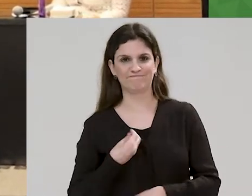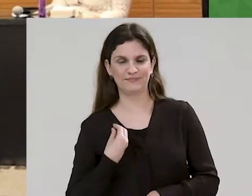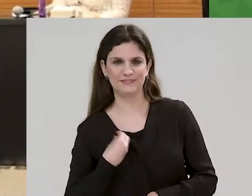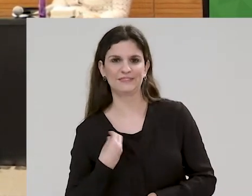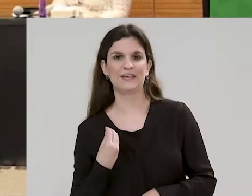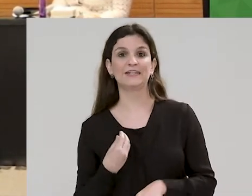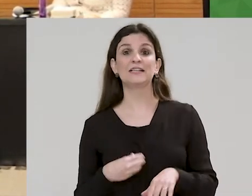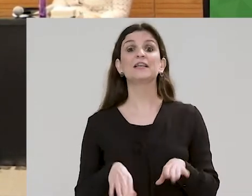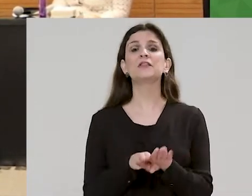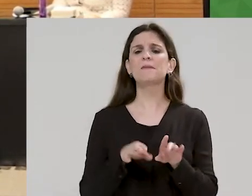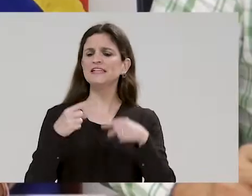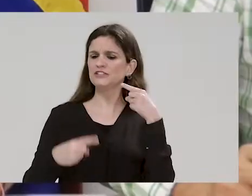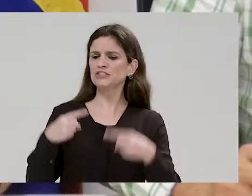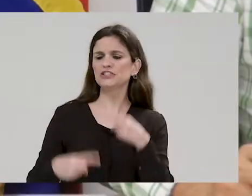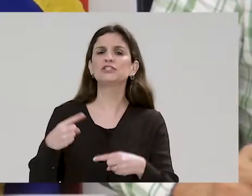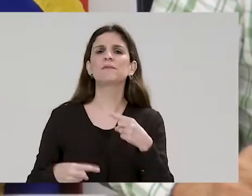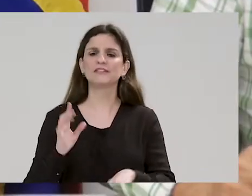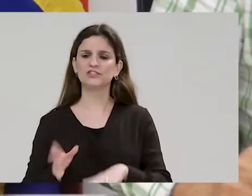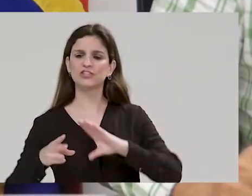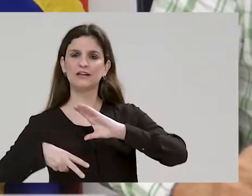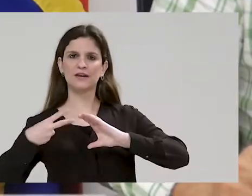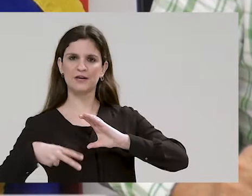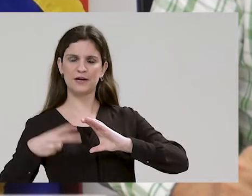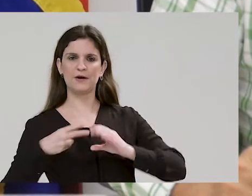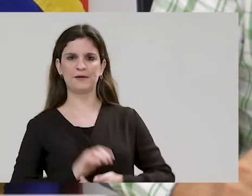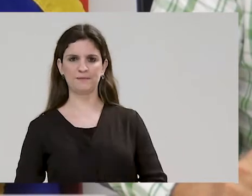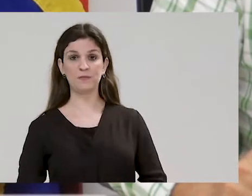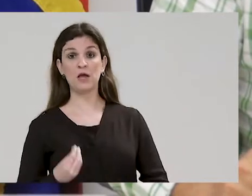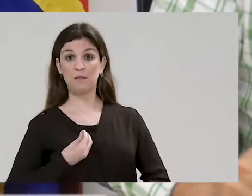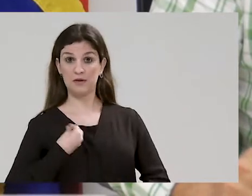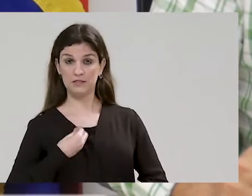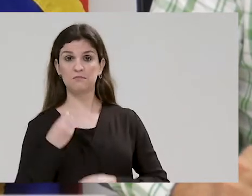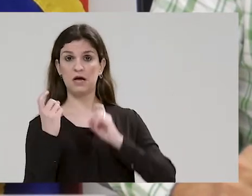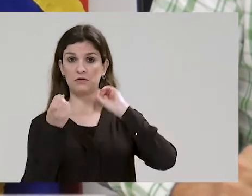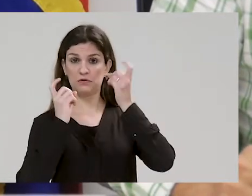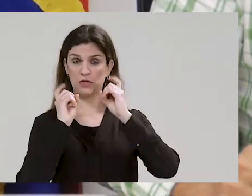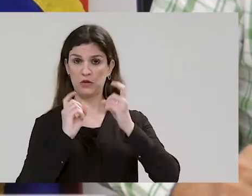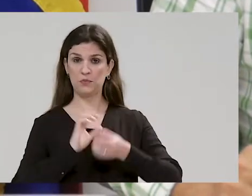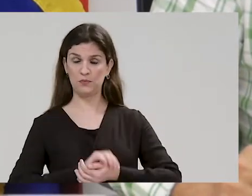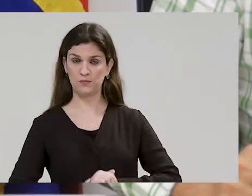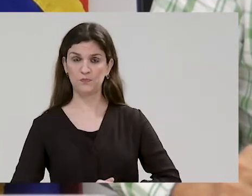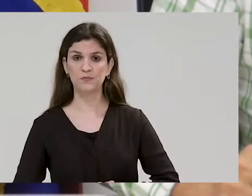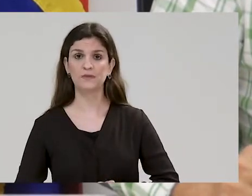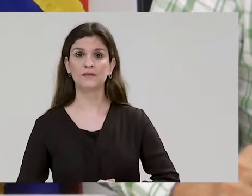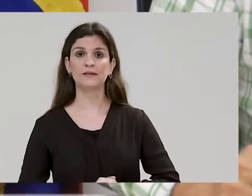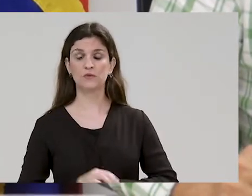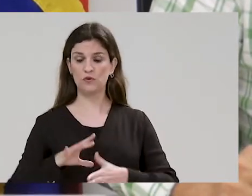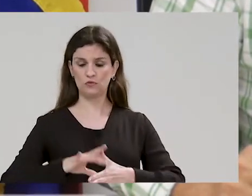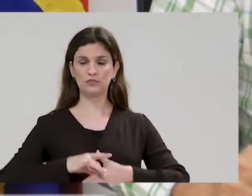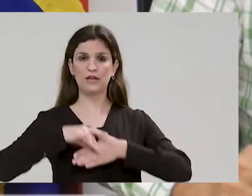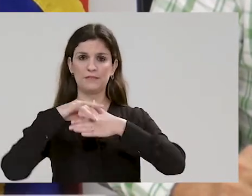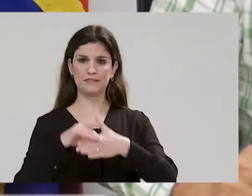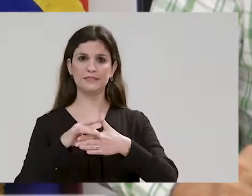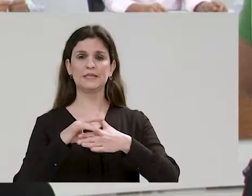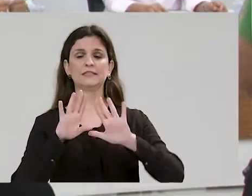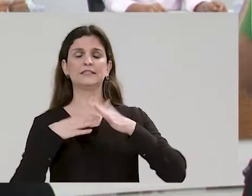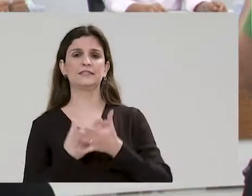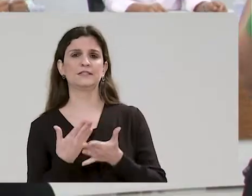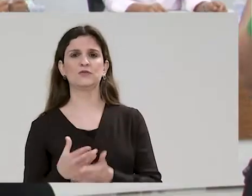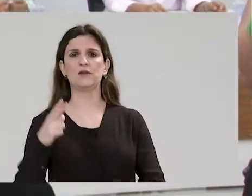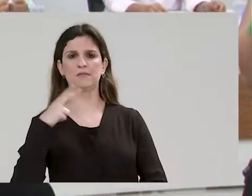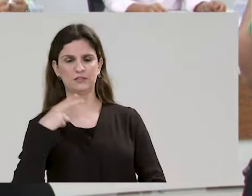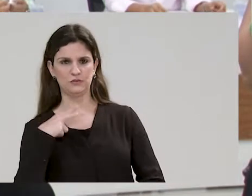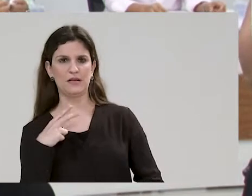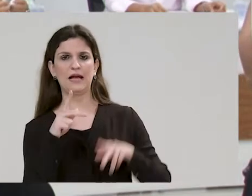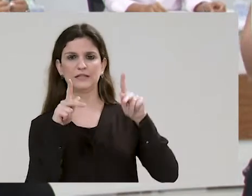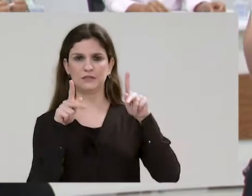aulas presenciais, que também já foi tema de debate na Câmara de Vereadores. Participaram da discussão na Casa de Leis